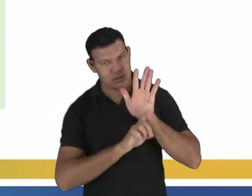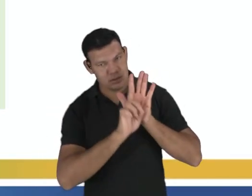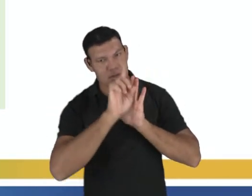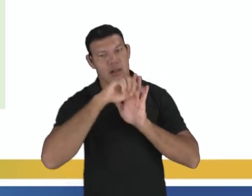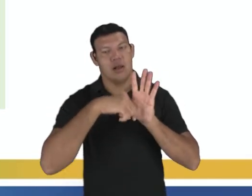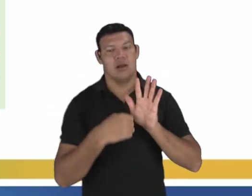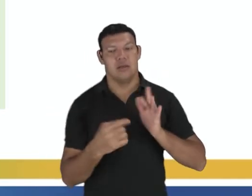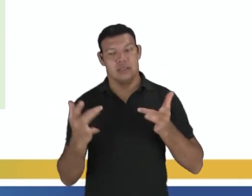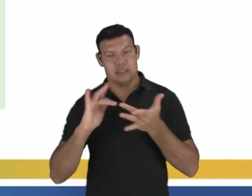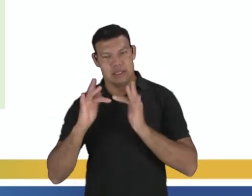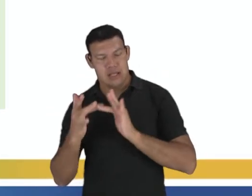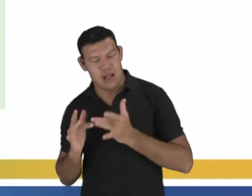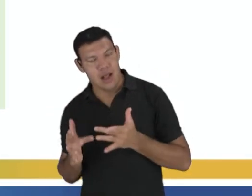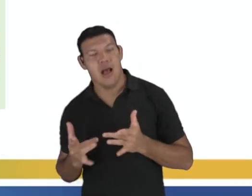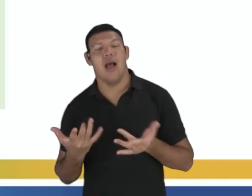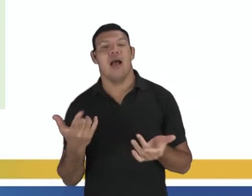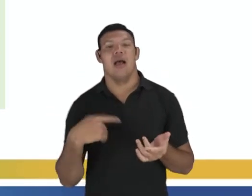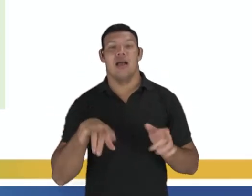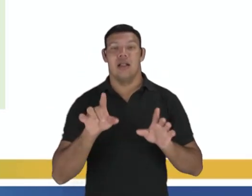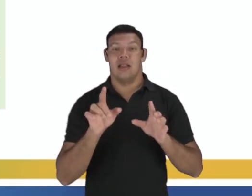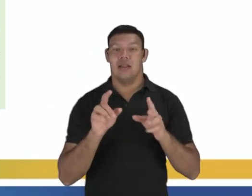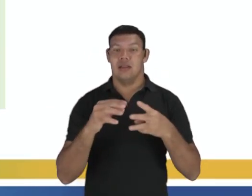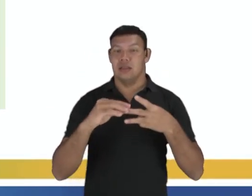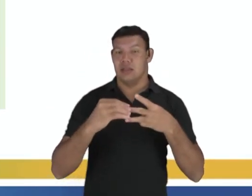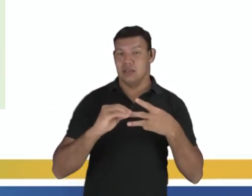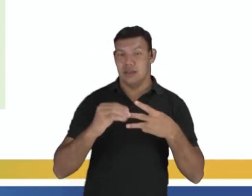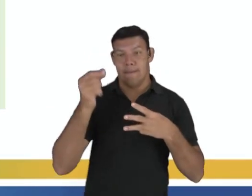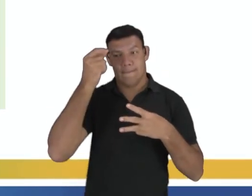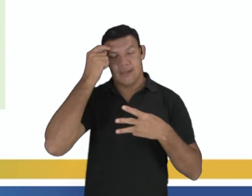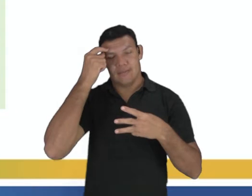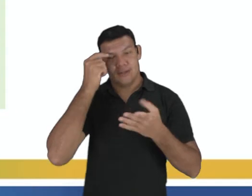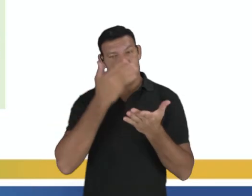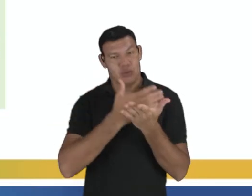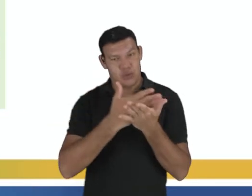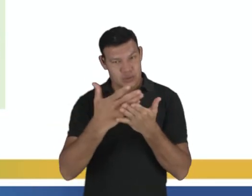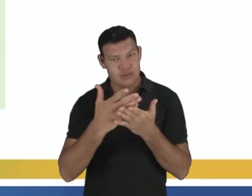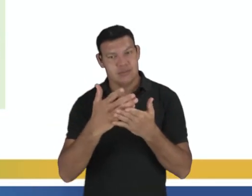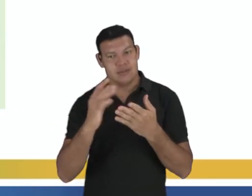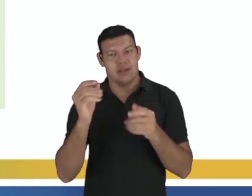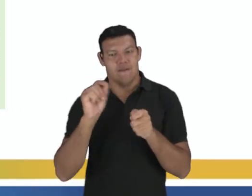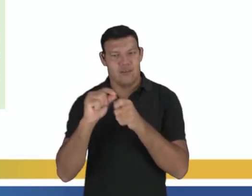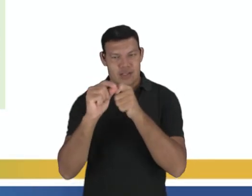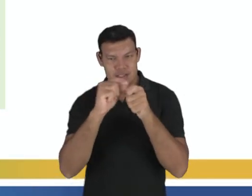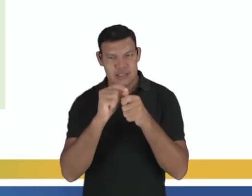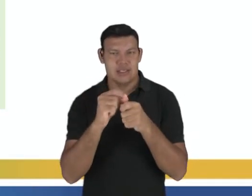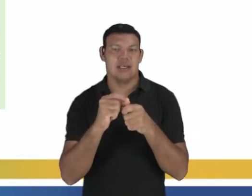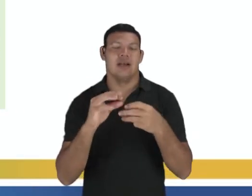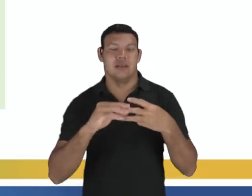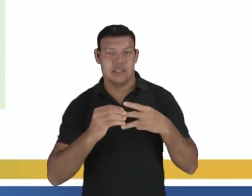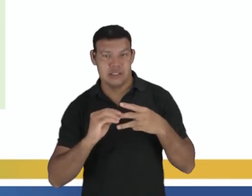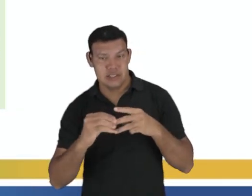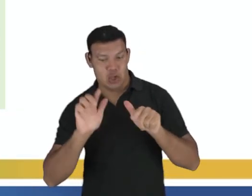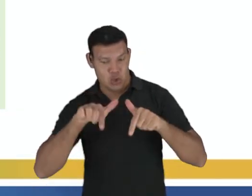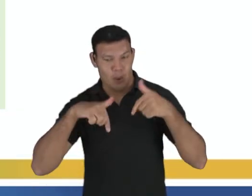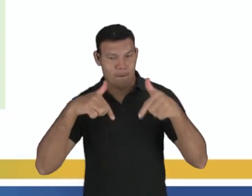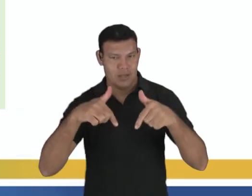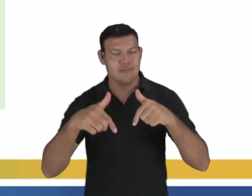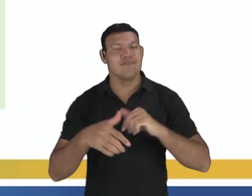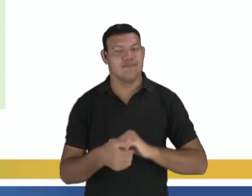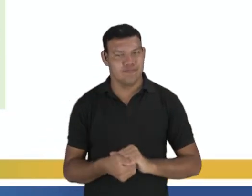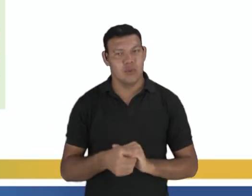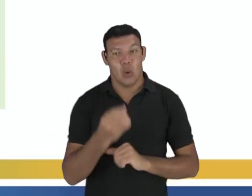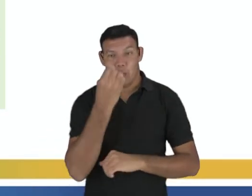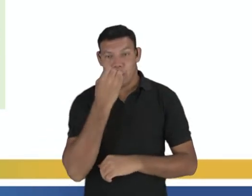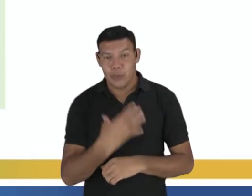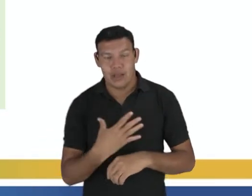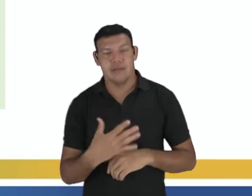memória imunológica, ela vai lembrar que já teve contato com aquele vírus, né? E já vai ter anticorpos prontos, né? Então a resposta imunológica vai ser muito